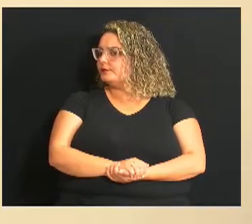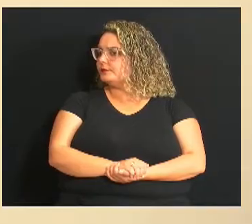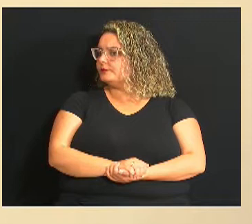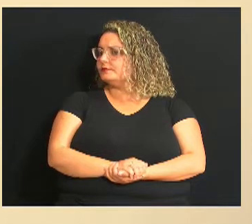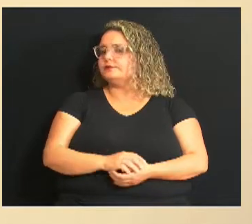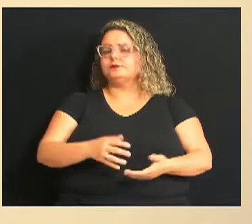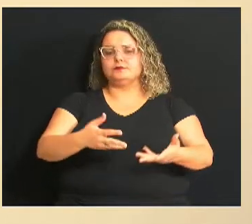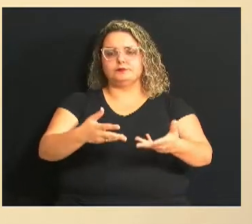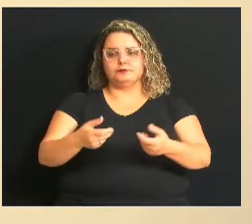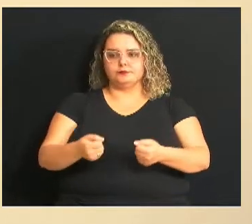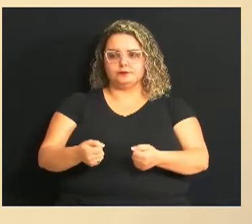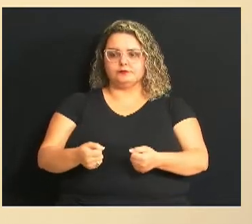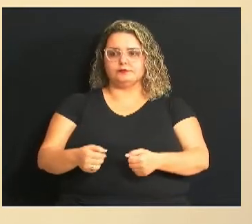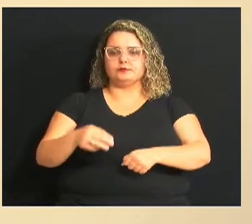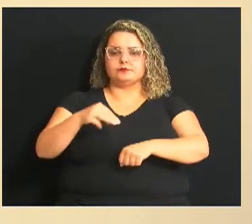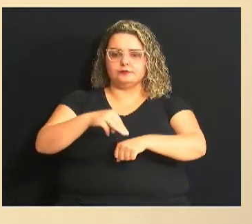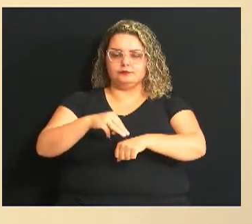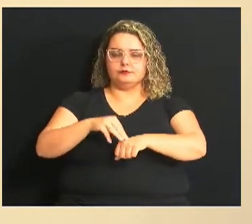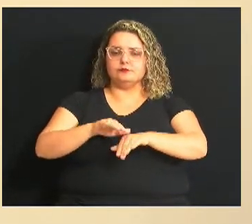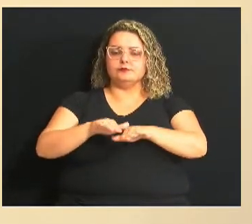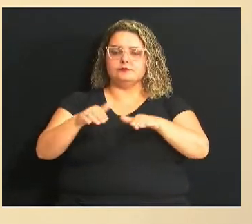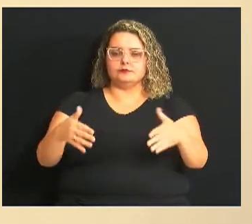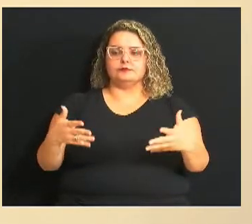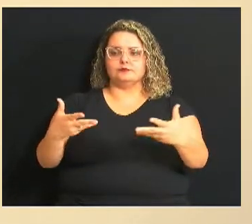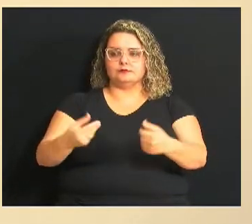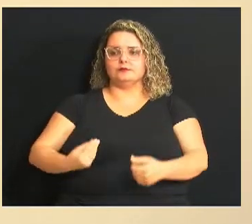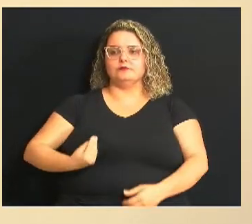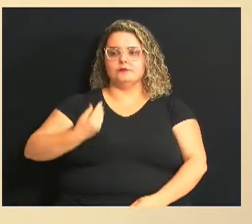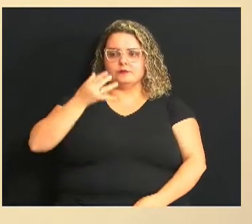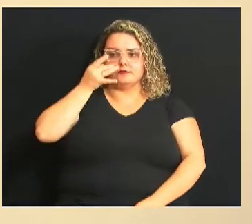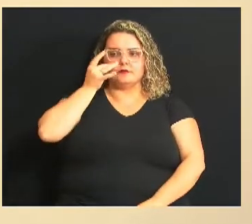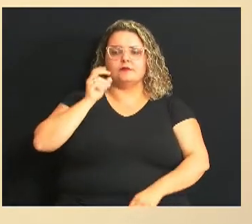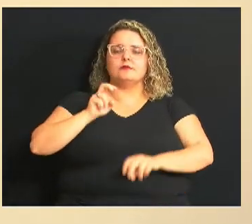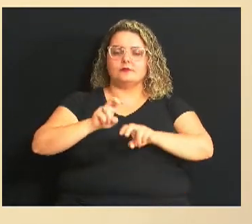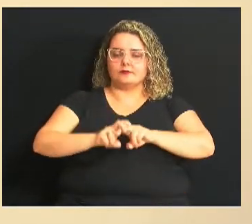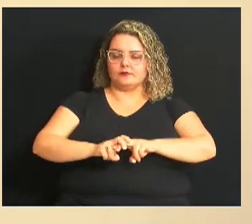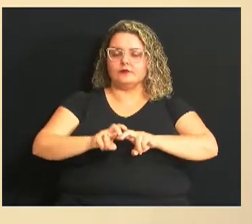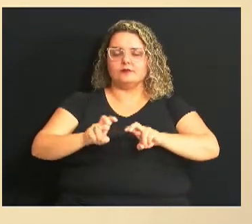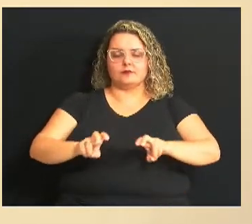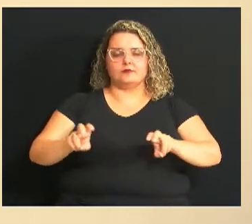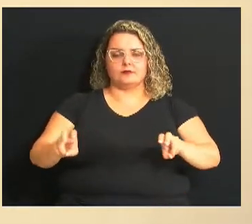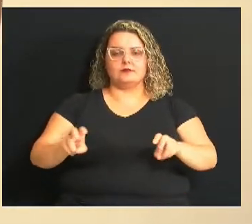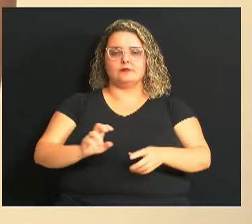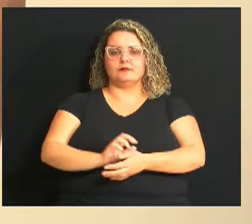Convidamos os componentes da mesa e todos os presentes a tomarem assento.